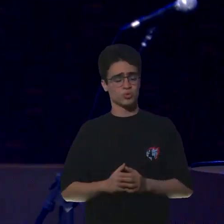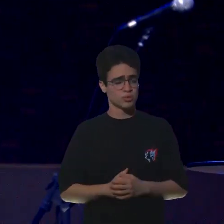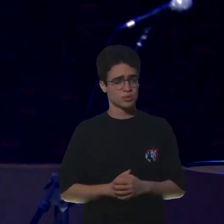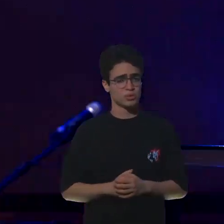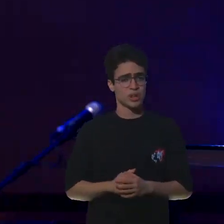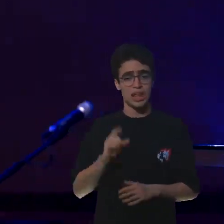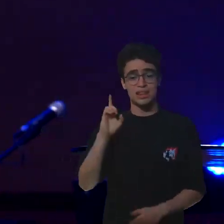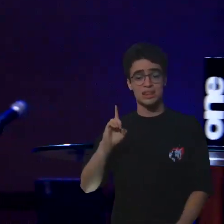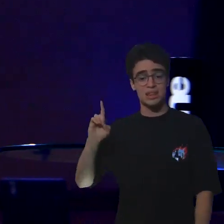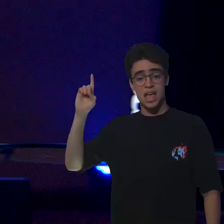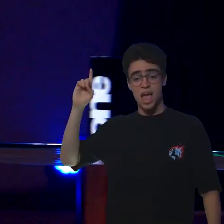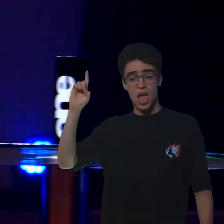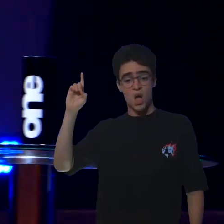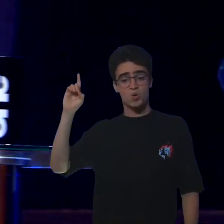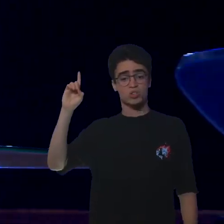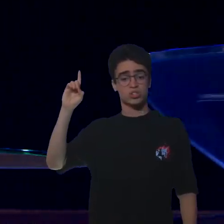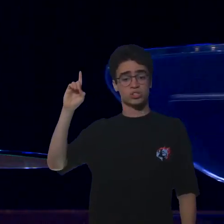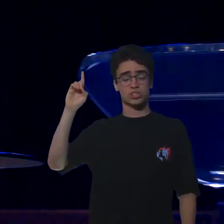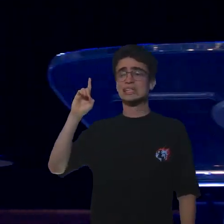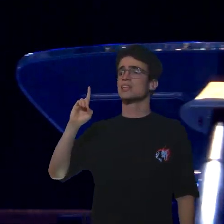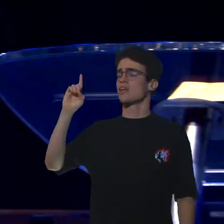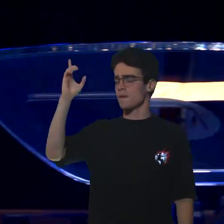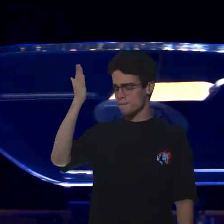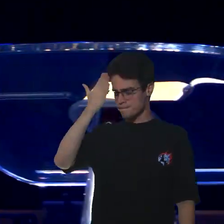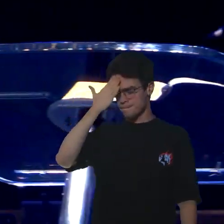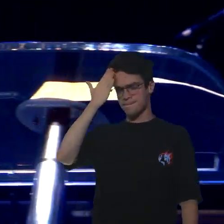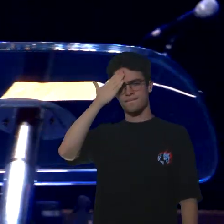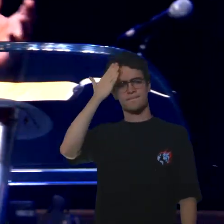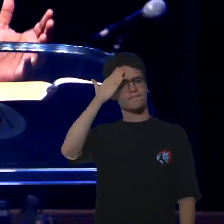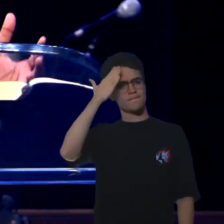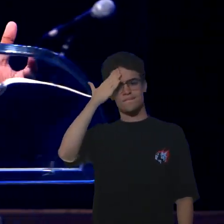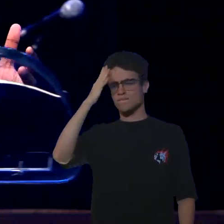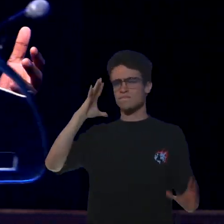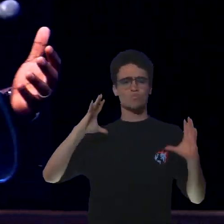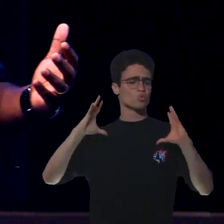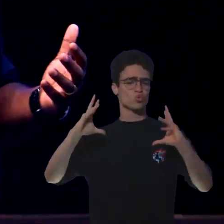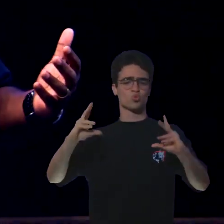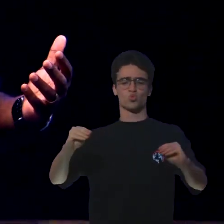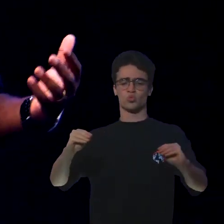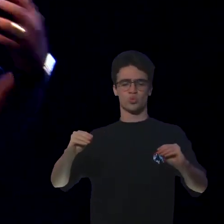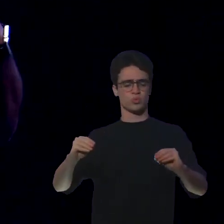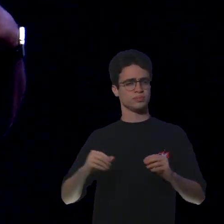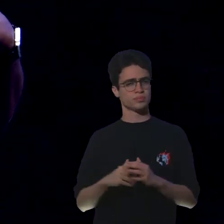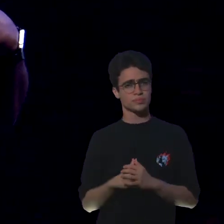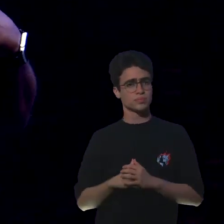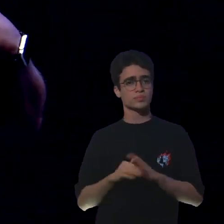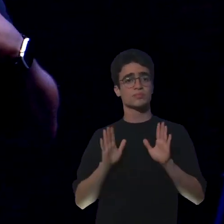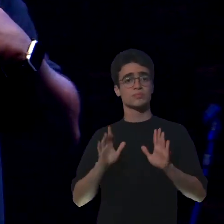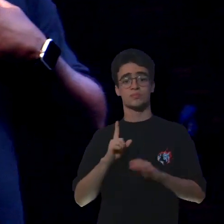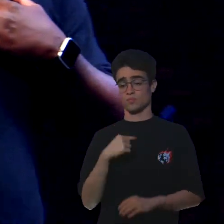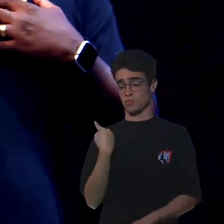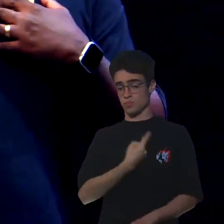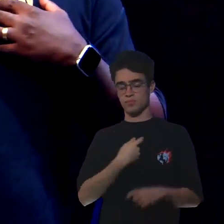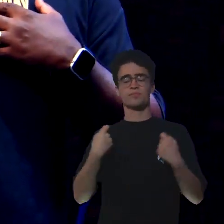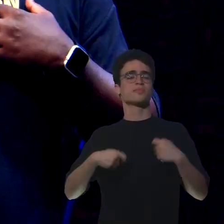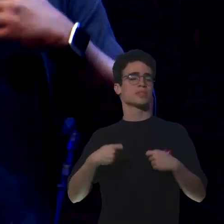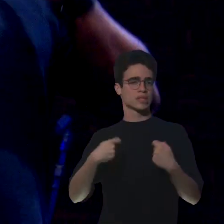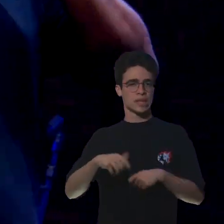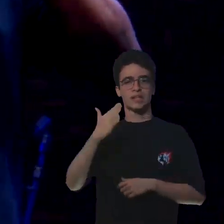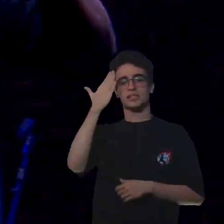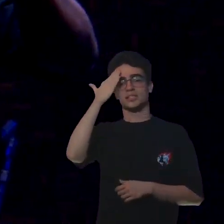Deus, Ele sabe de todas as coisas. Nós é que precisamos entender